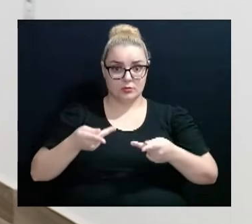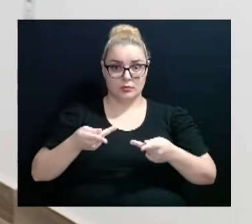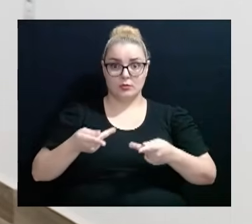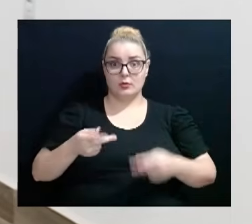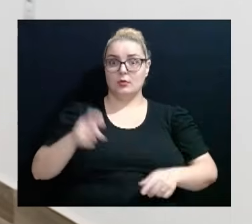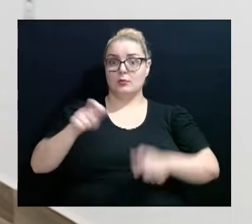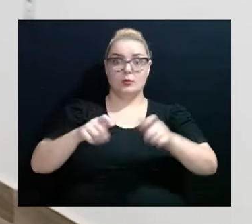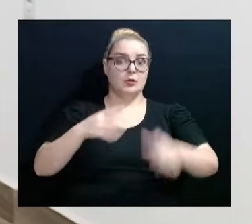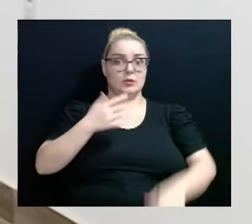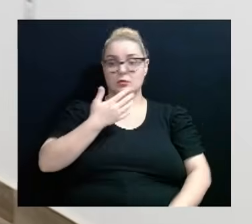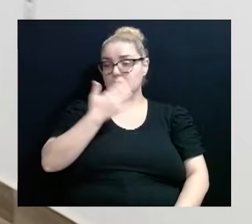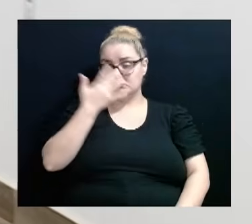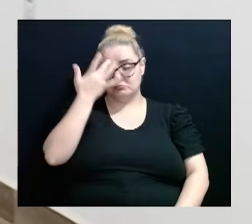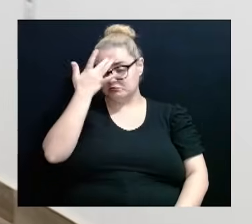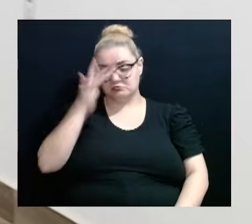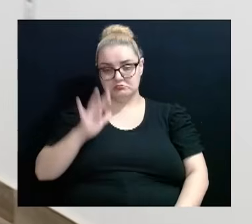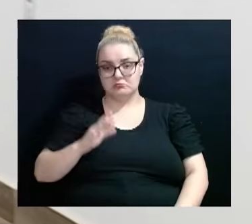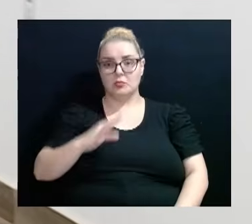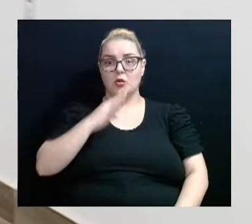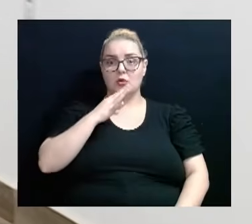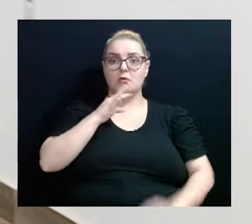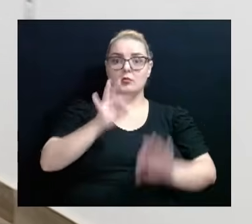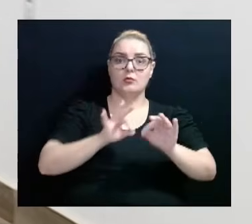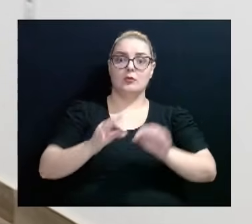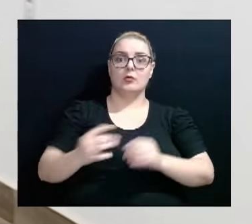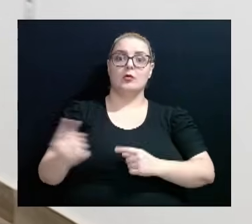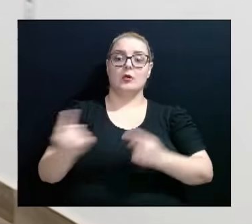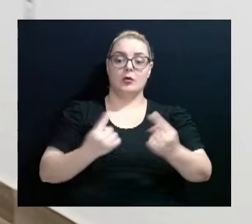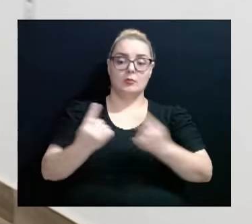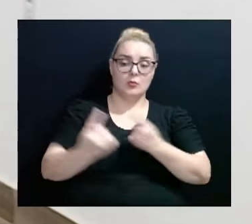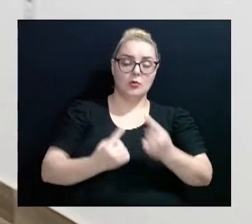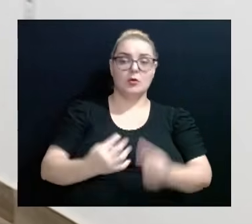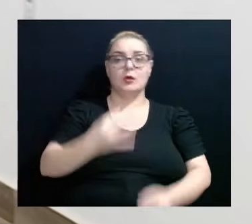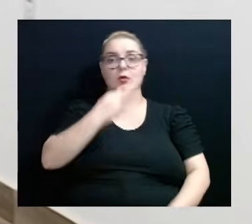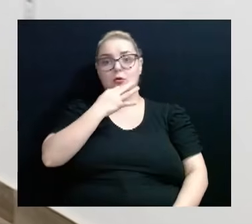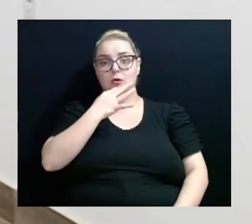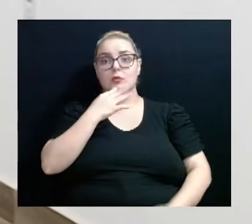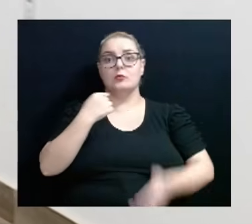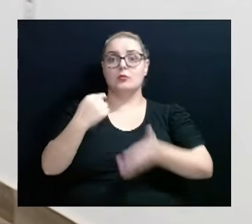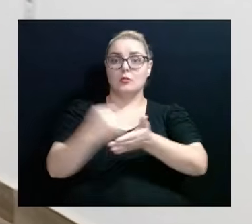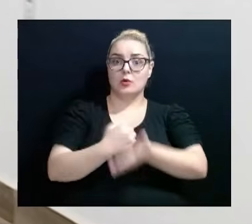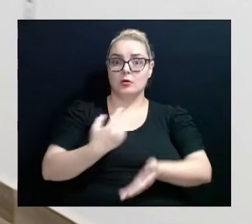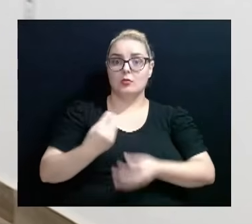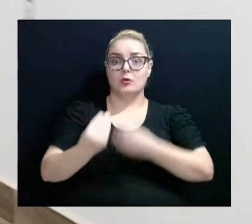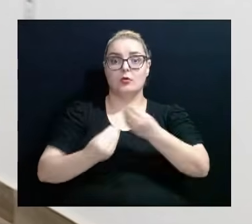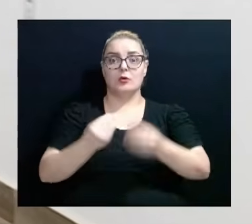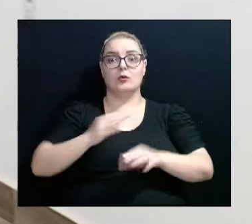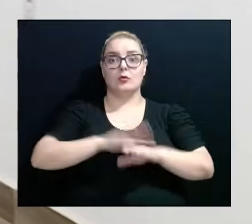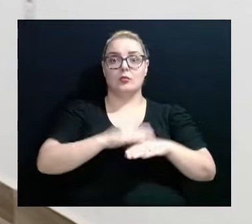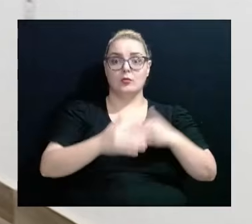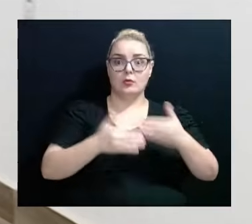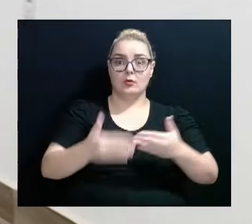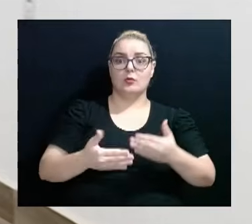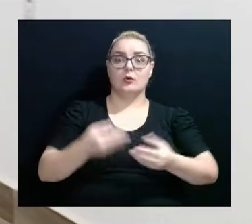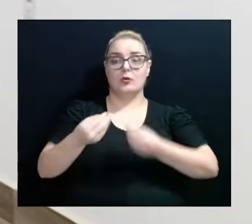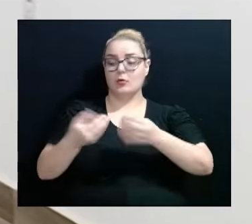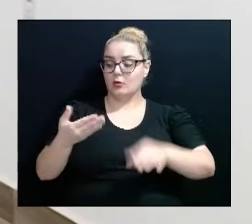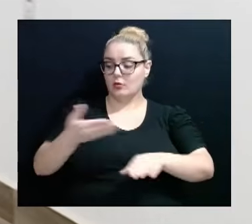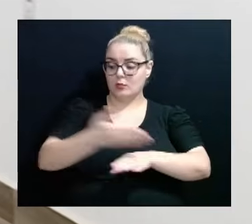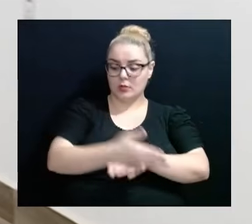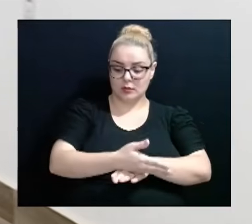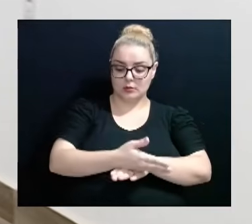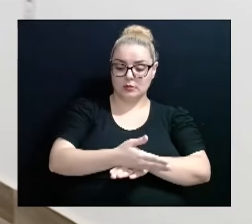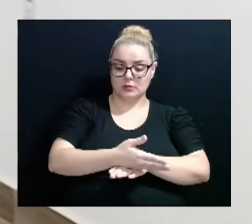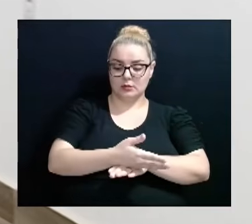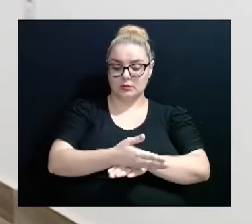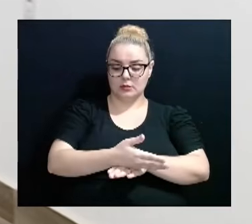vídeos, tecendo comentários. Pessoas que não conheciam o projeto passaram a conhecer, passaram a nos procurar, perguntando sobre